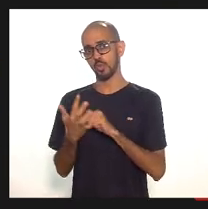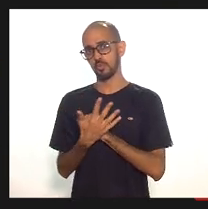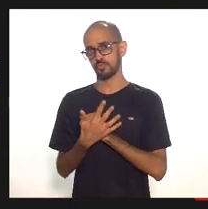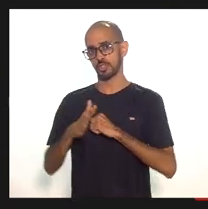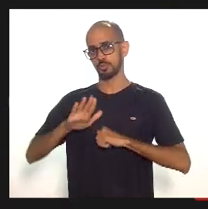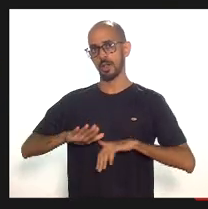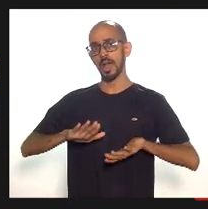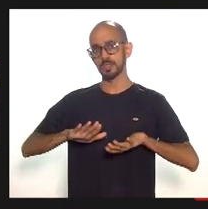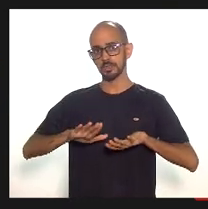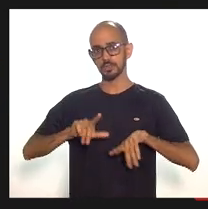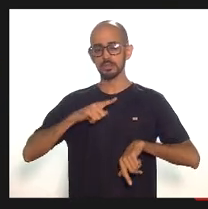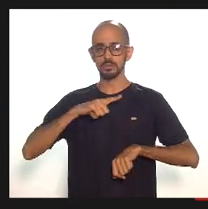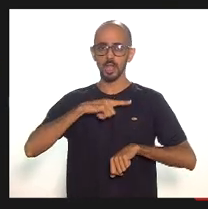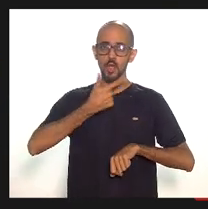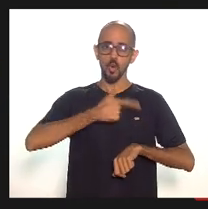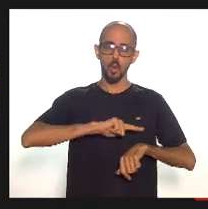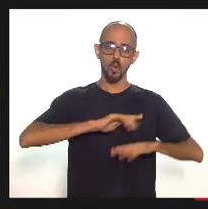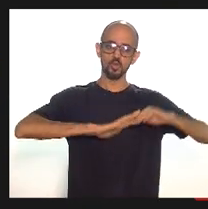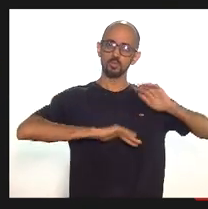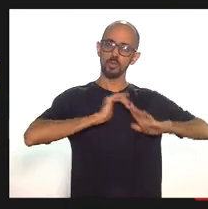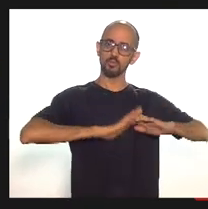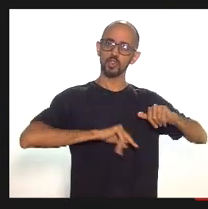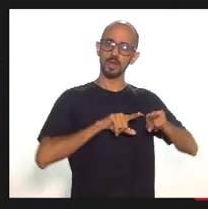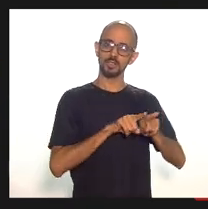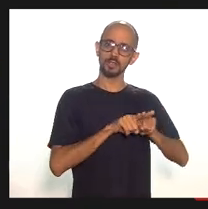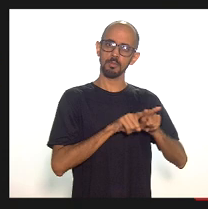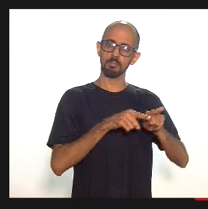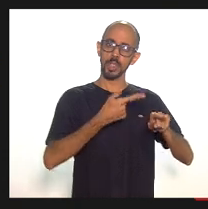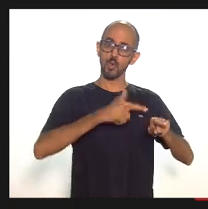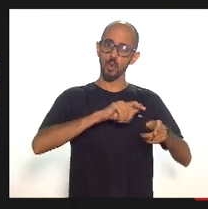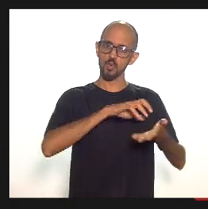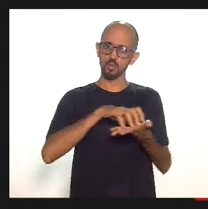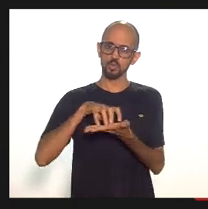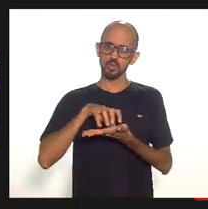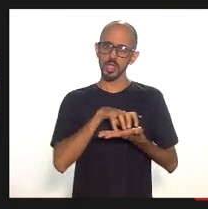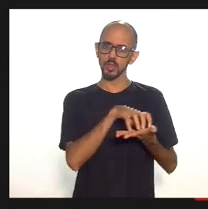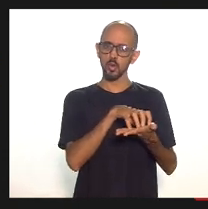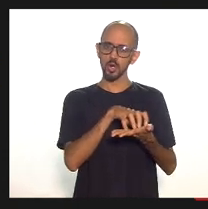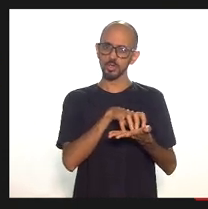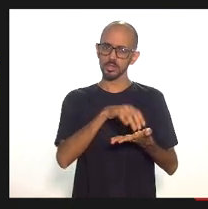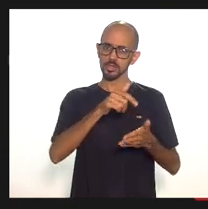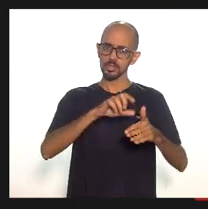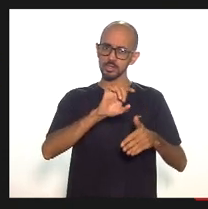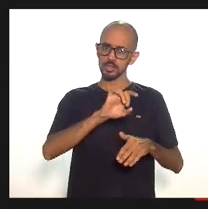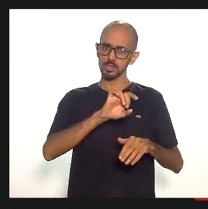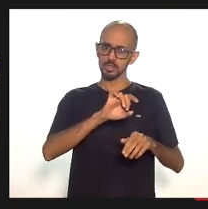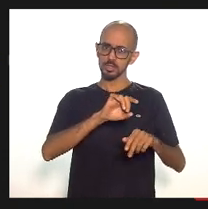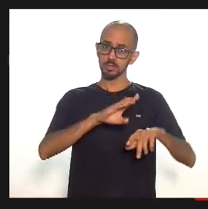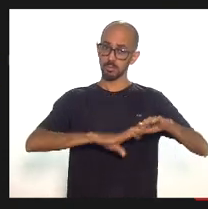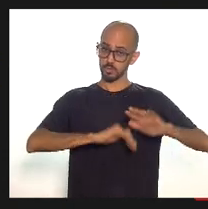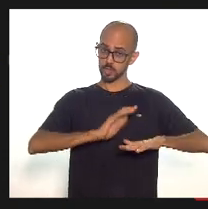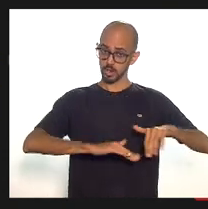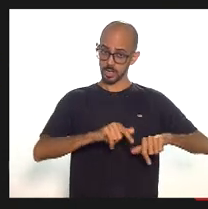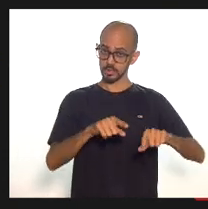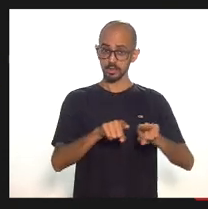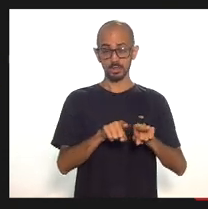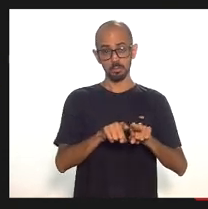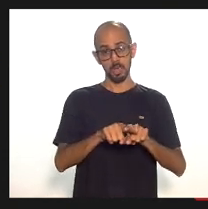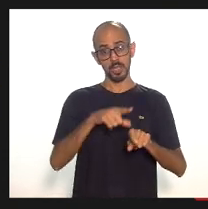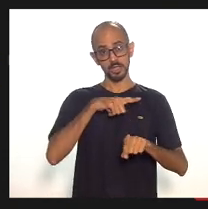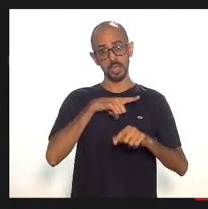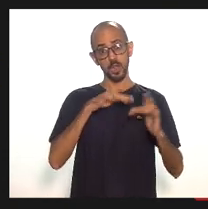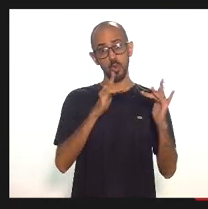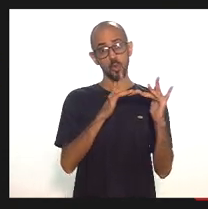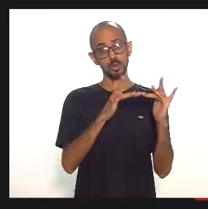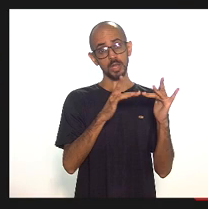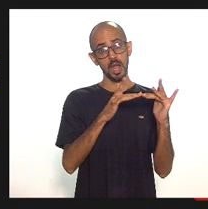Mas tem, né, vários profissionais que estão em outras áreas, em outras especialidades, que também acabam se relacionando com